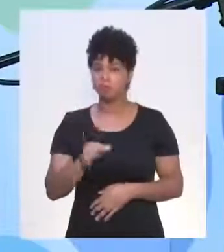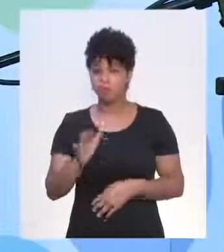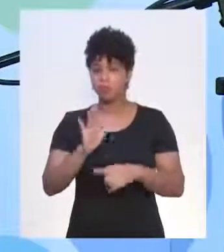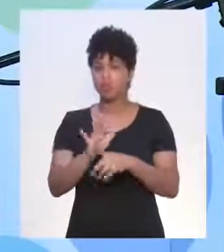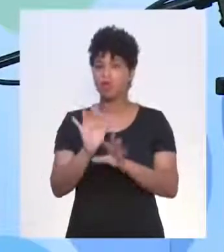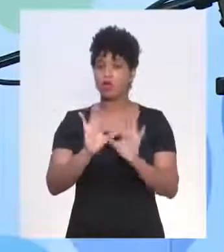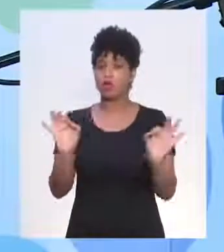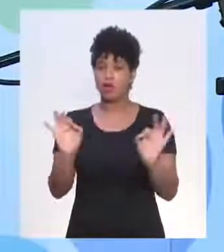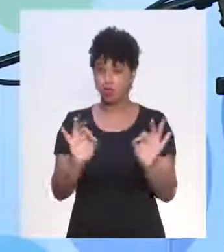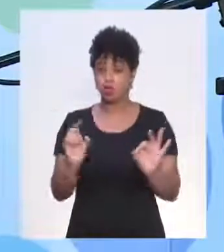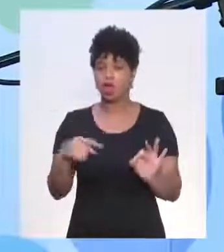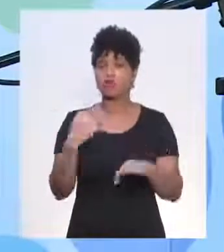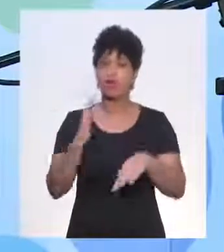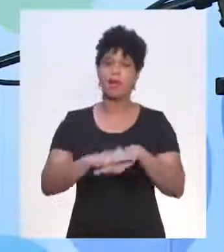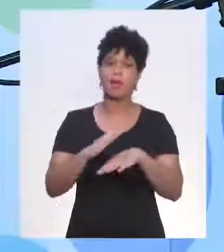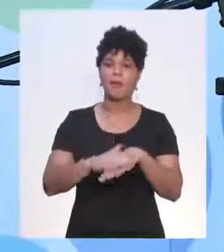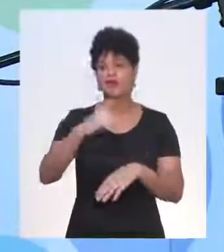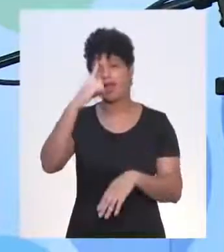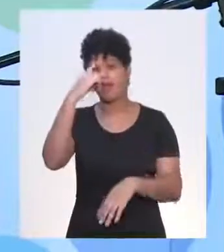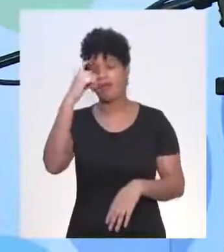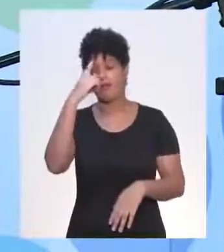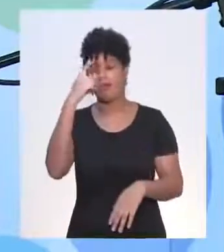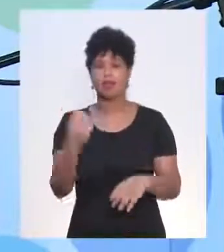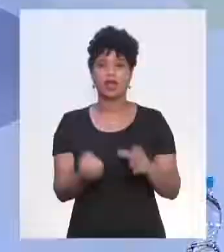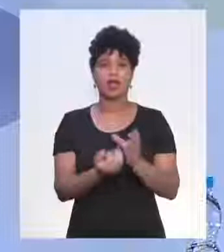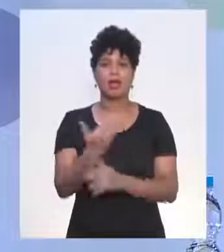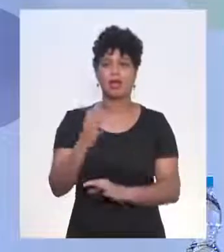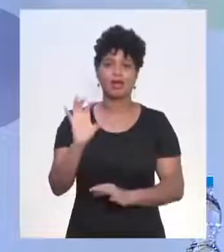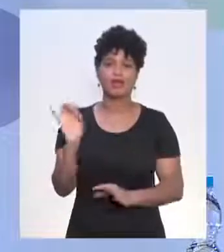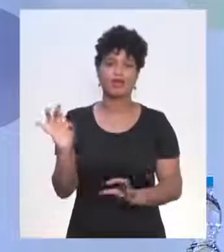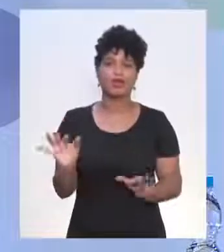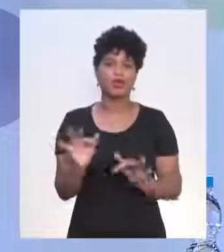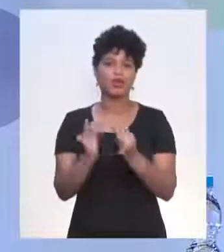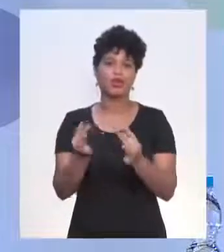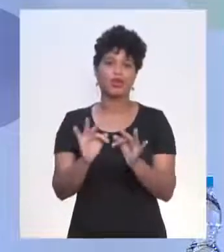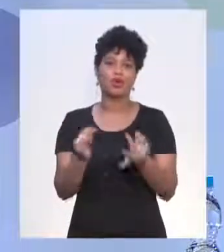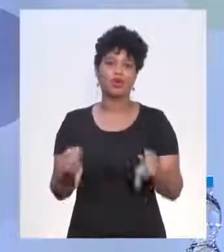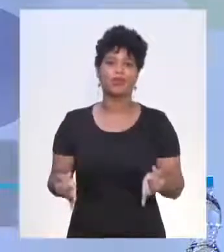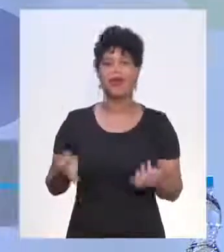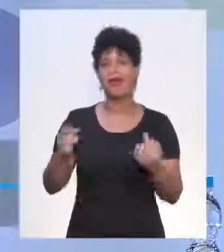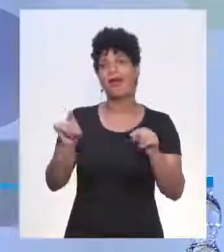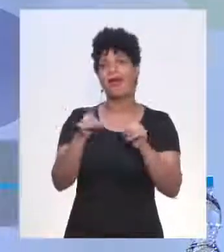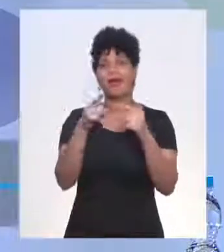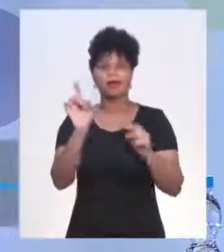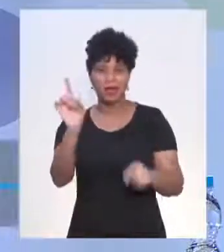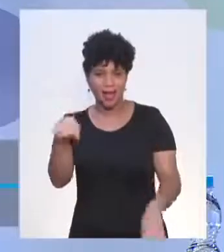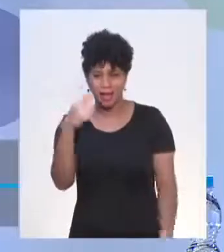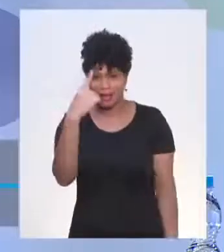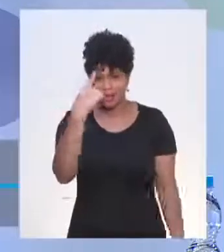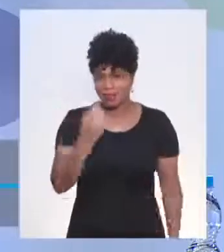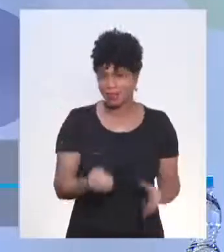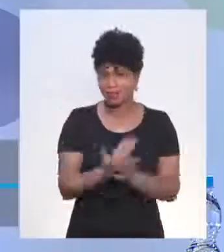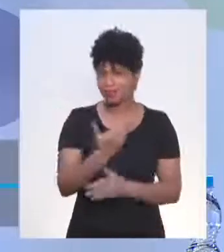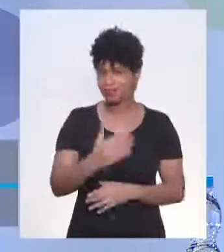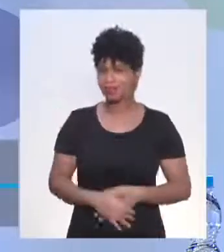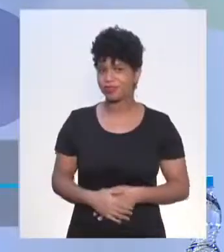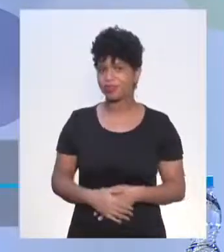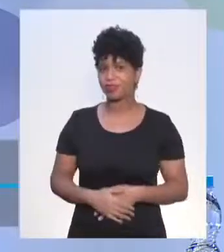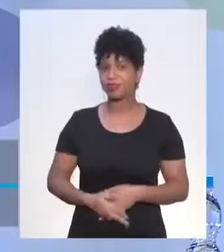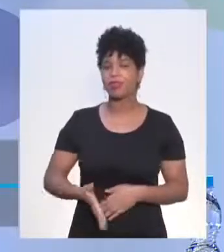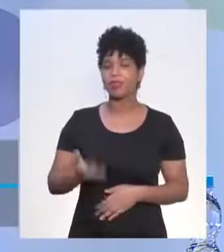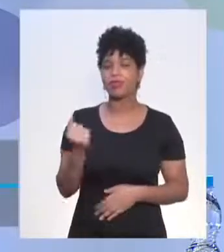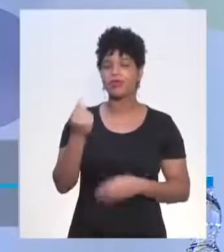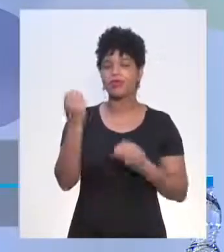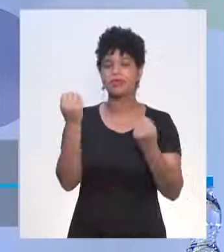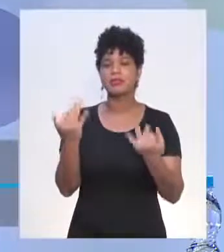acho a gente sempre fala né que a criar é só ir por aí sair por aí ele cantar mas não vamos lá vamos falar sobre